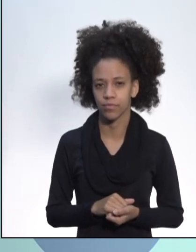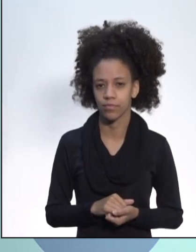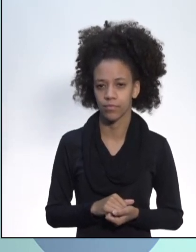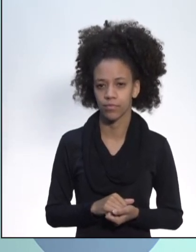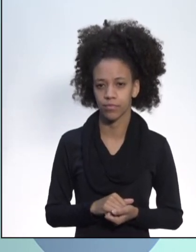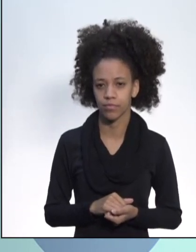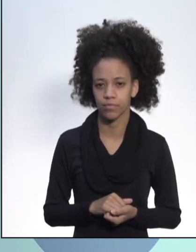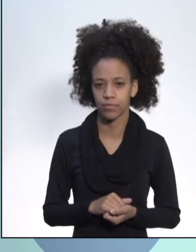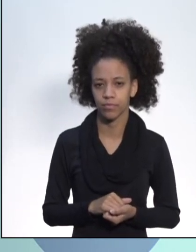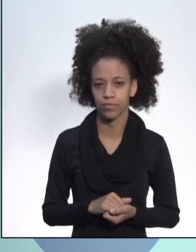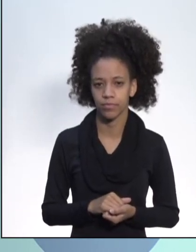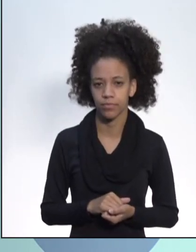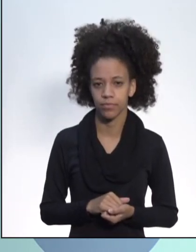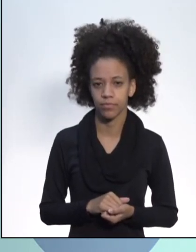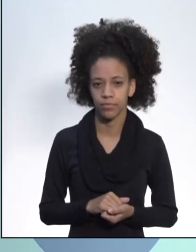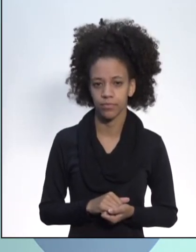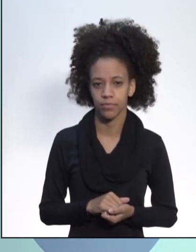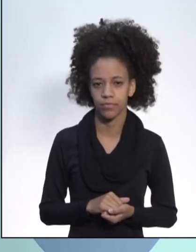Agora.